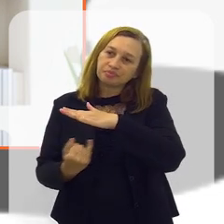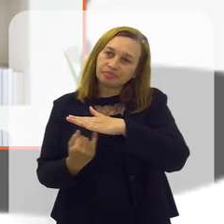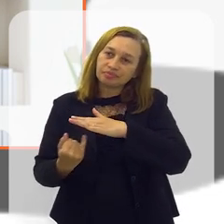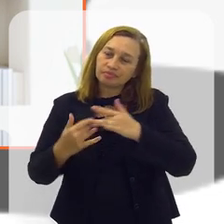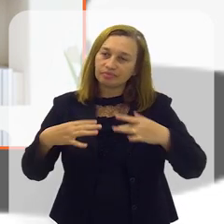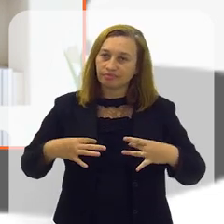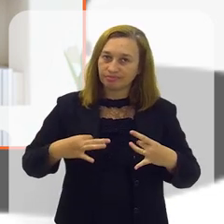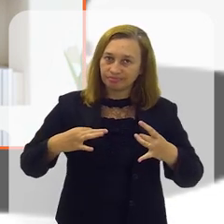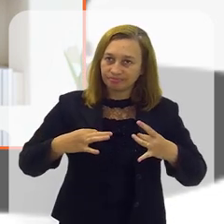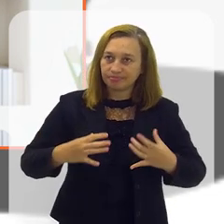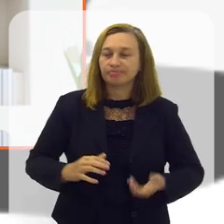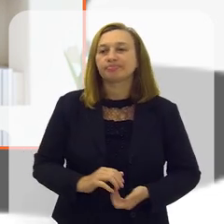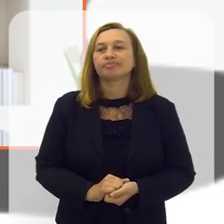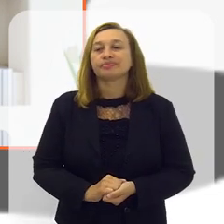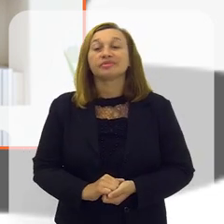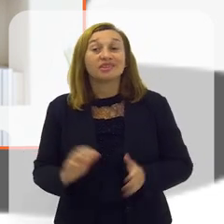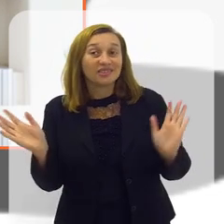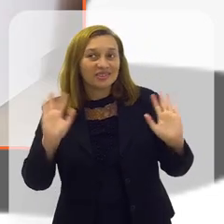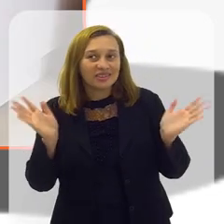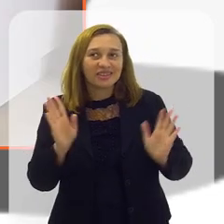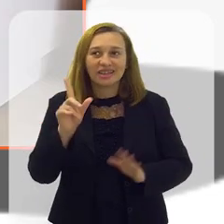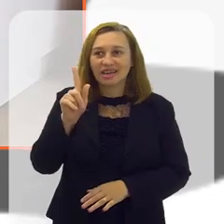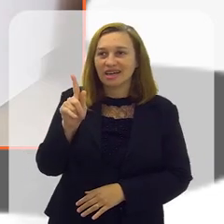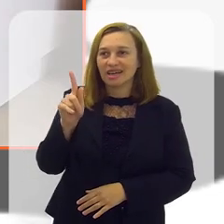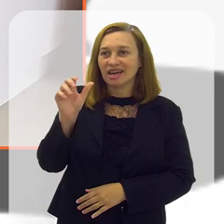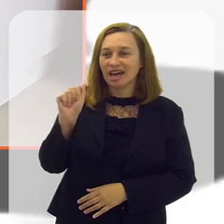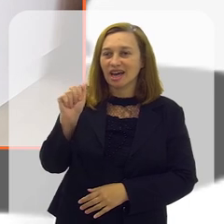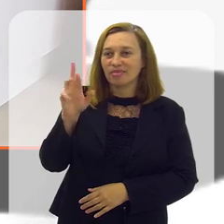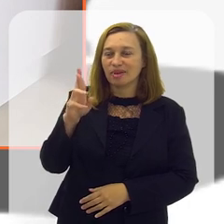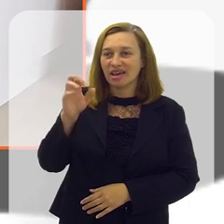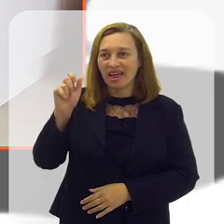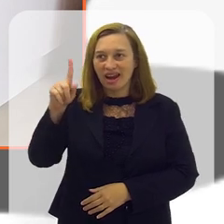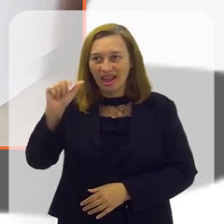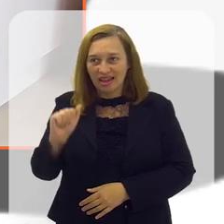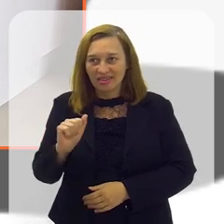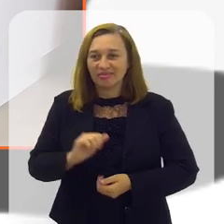instituição voluntariamente. Olá, Gabriela Henrique.